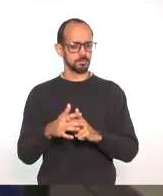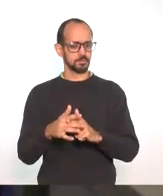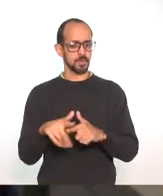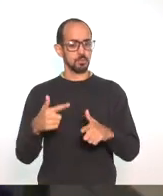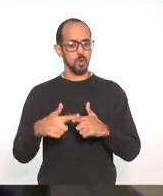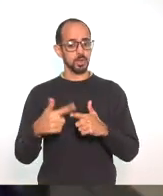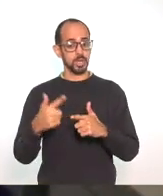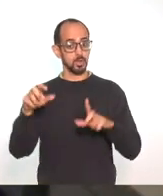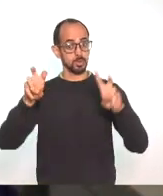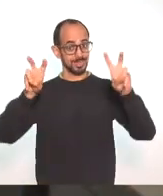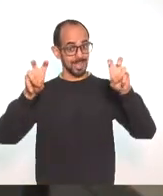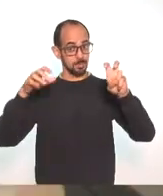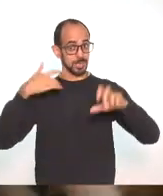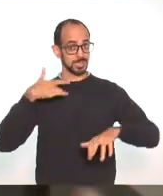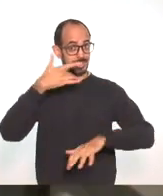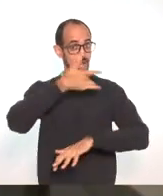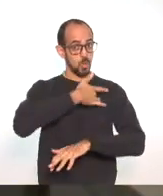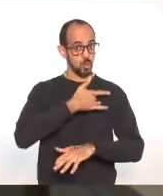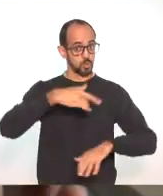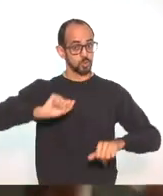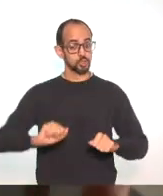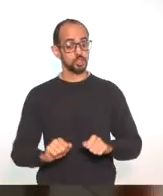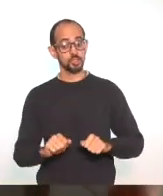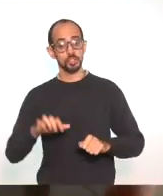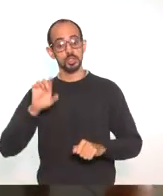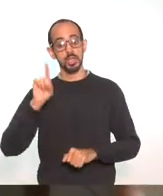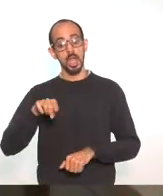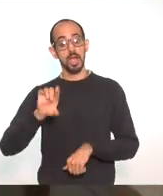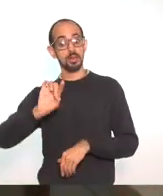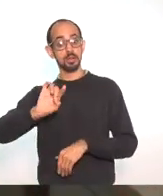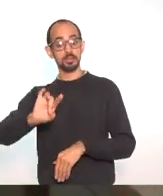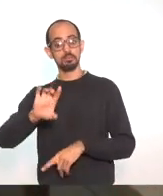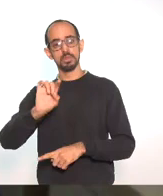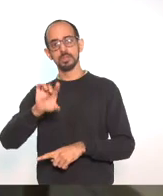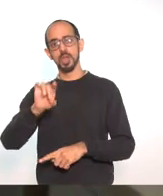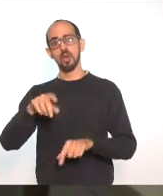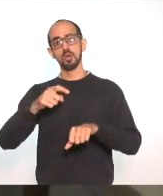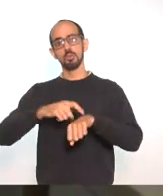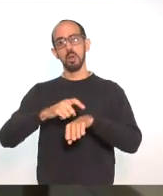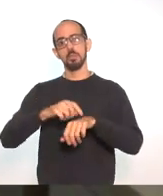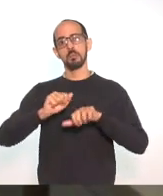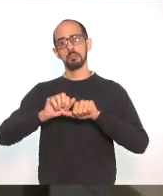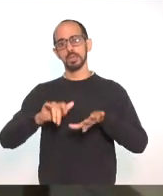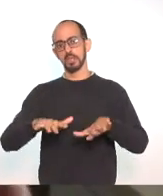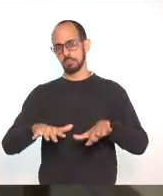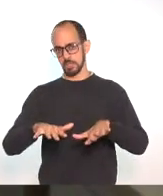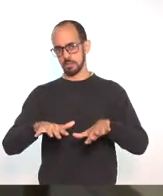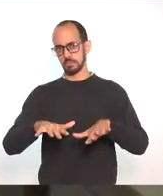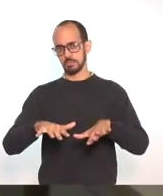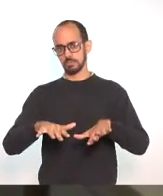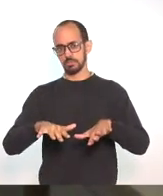saúde na excepcionalidade da pandemia E aí contempla inclusive